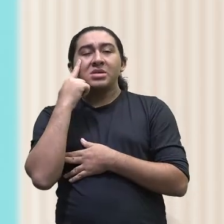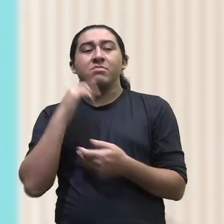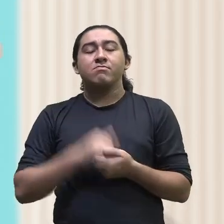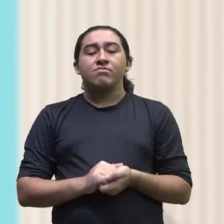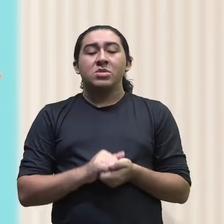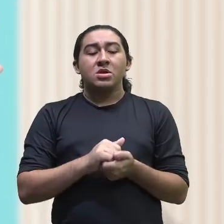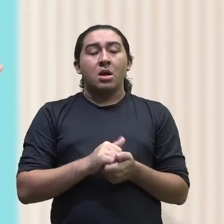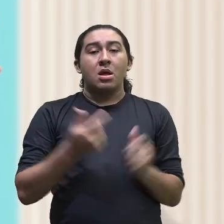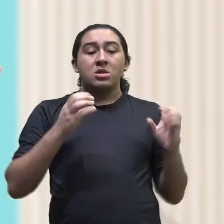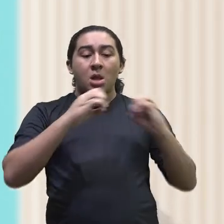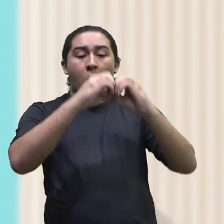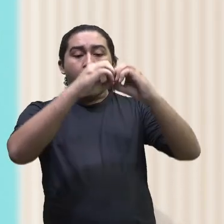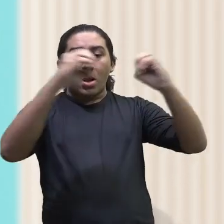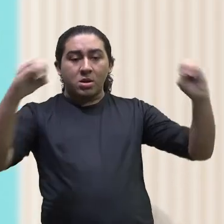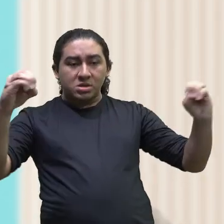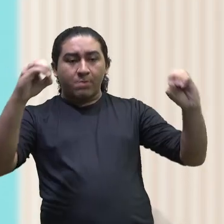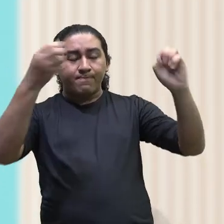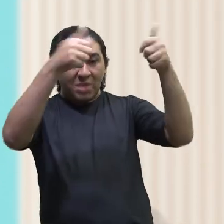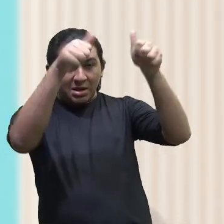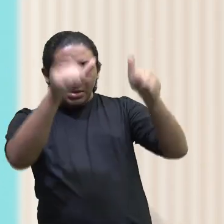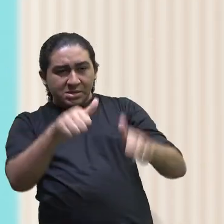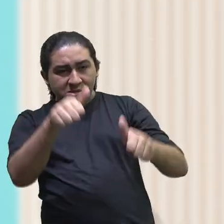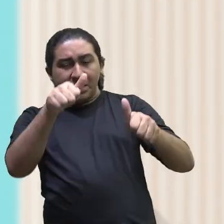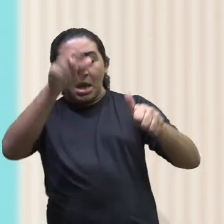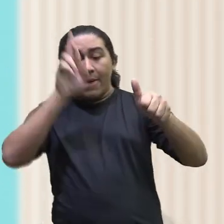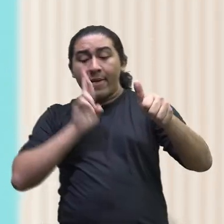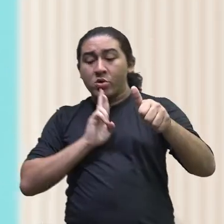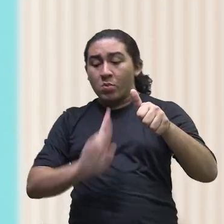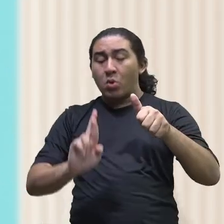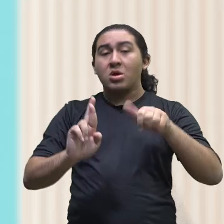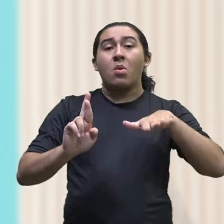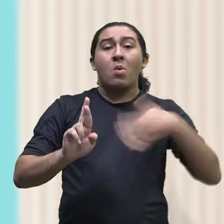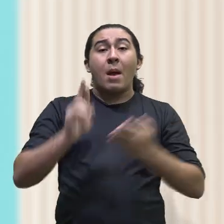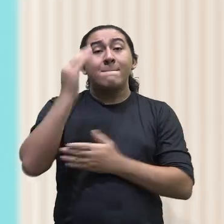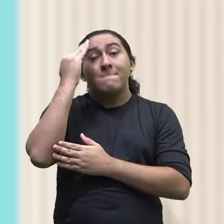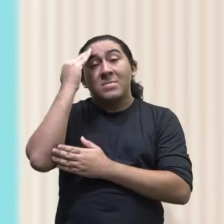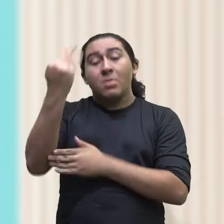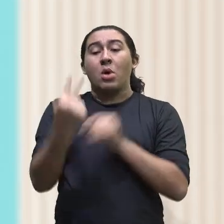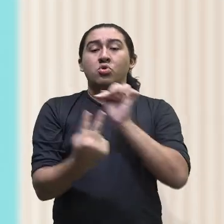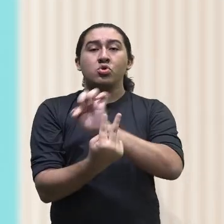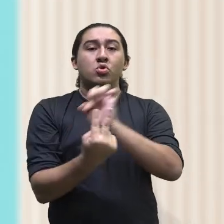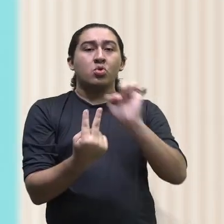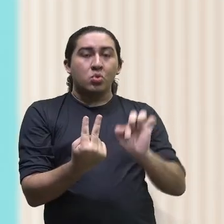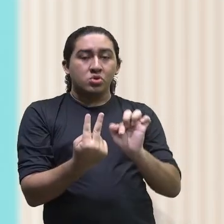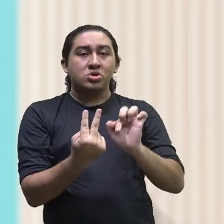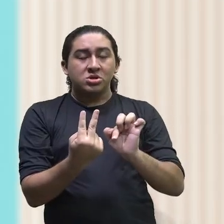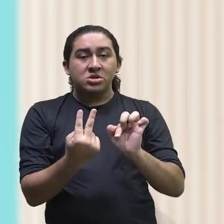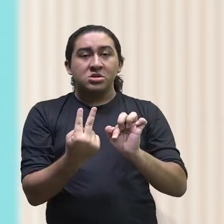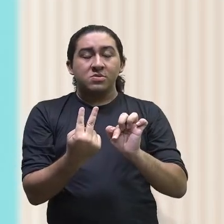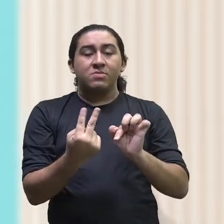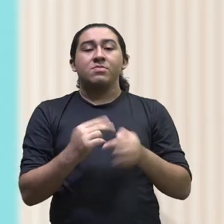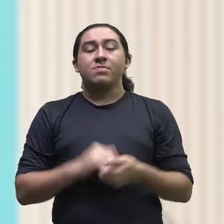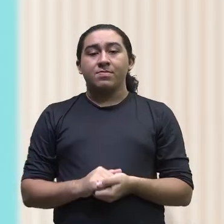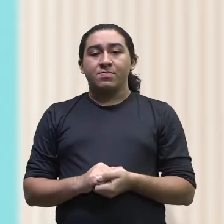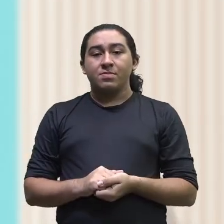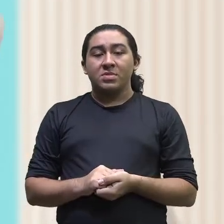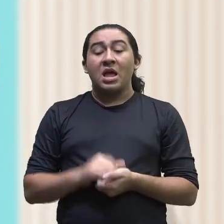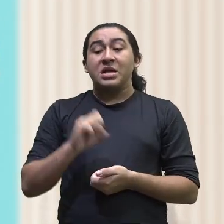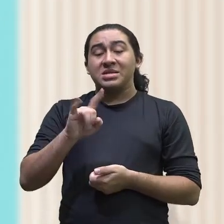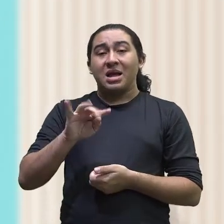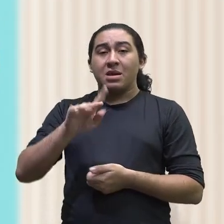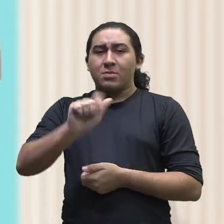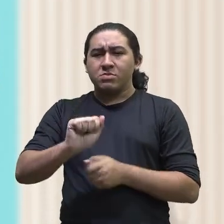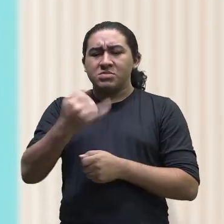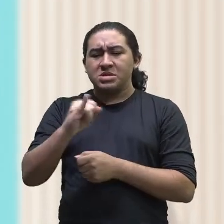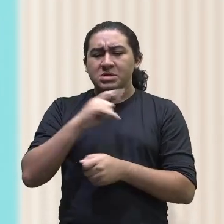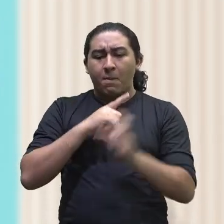observe a oração abaixo e forme os dois principais sintagmas. Se aparecer isso, quais são